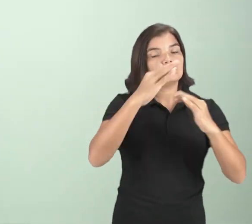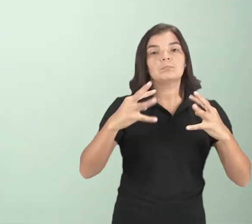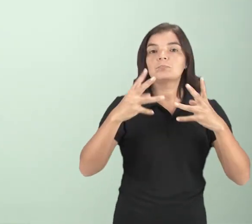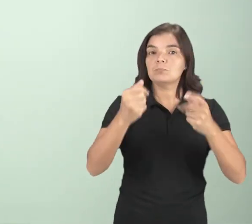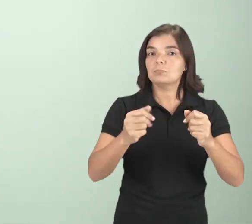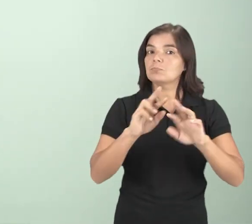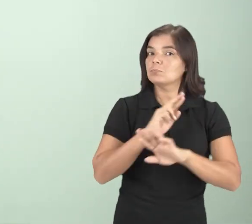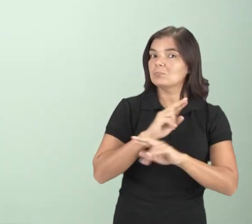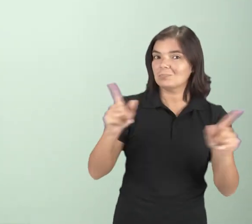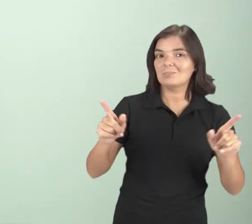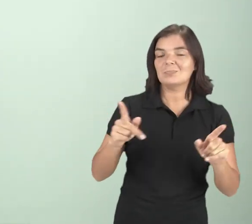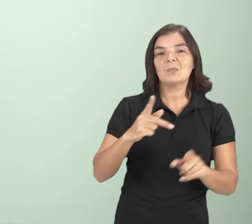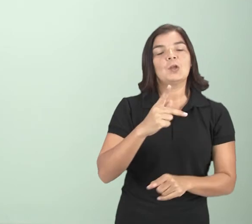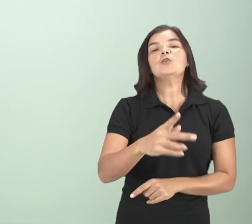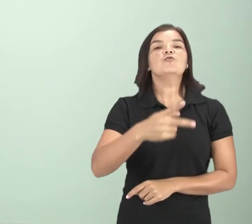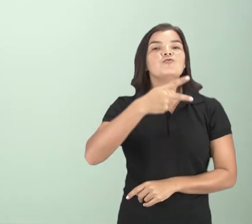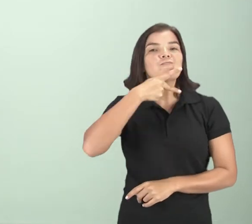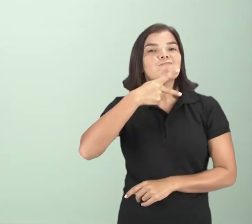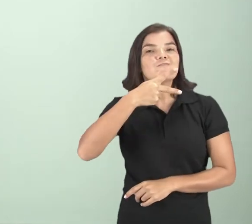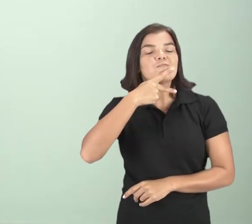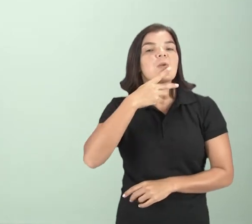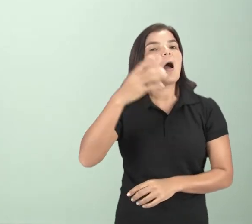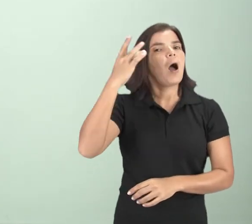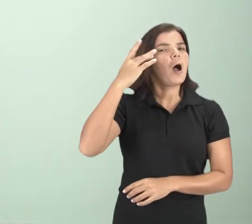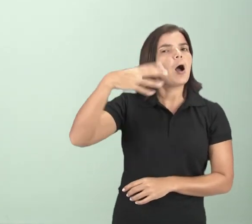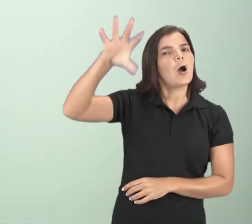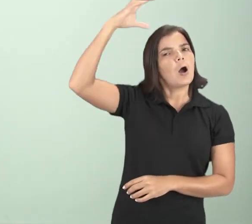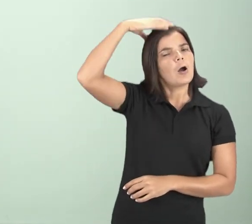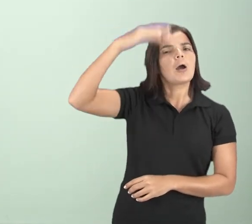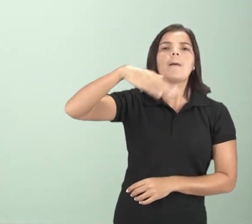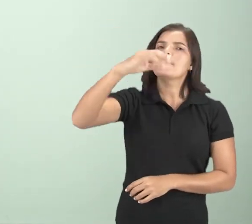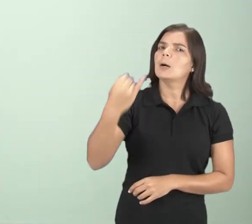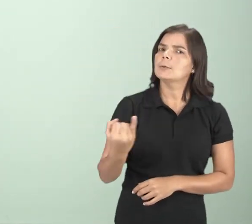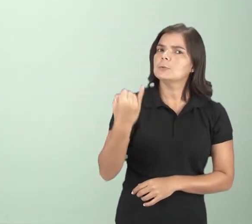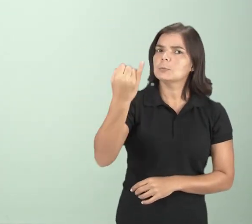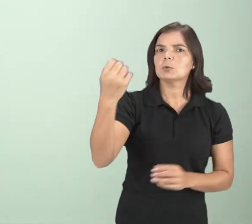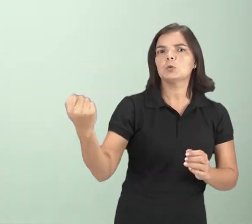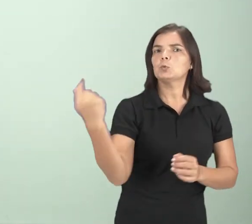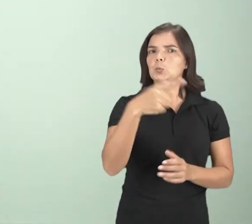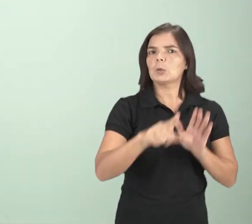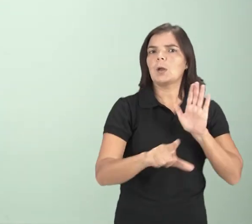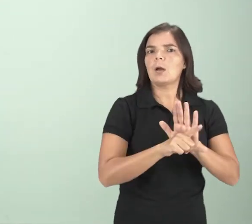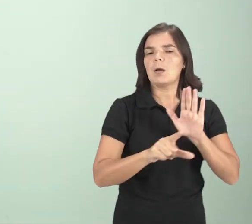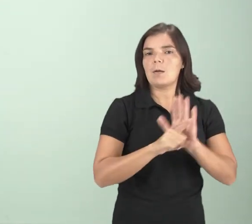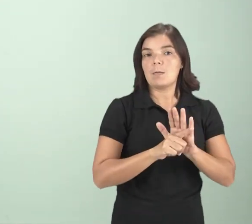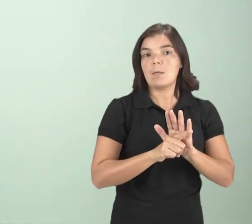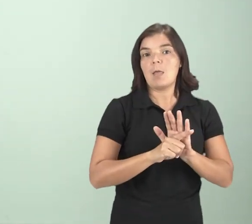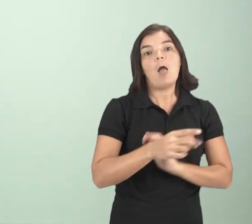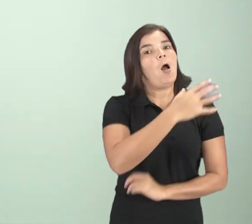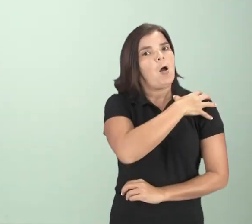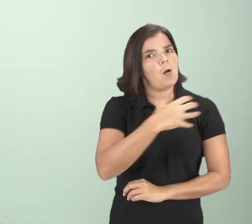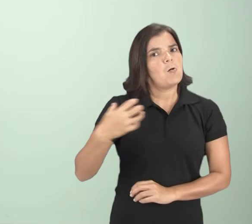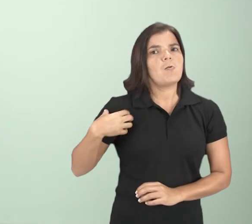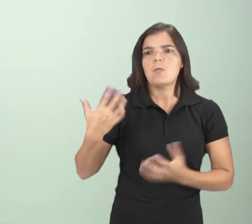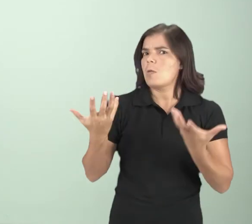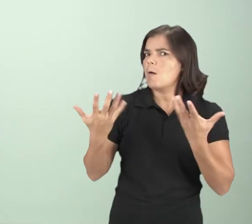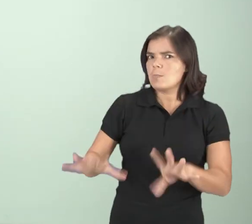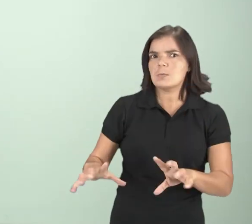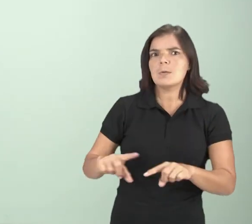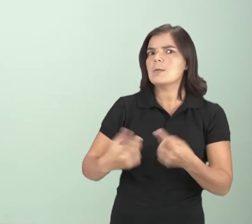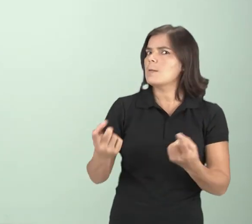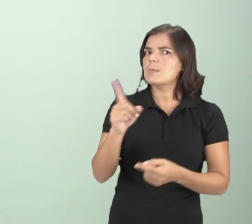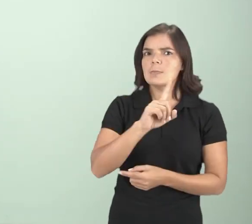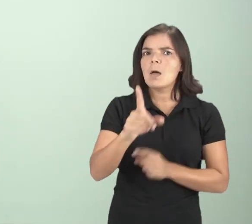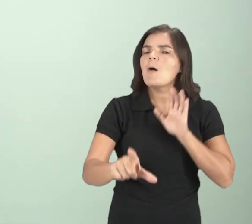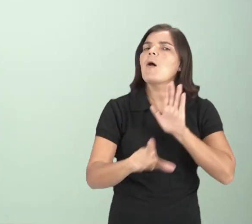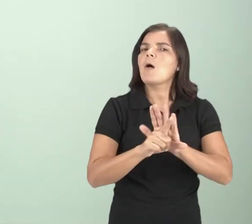ao contrário do Platão, que achava que o rei era mais importante do que a lei. O Aristóteles vai contestar essa ideia do Platão e vai dizer que